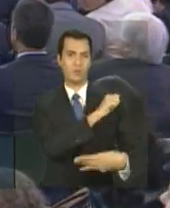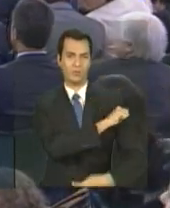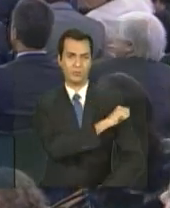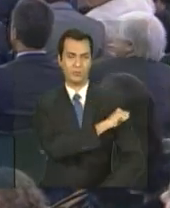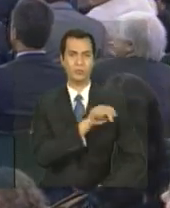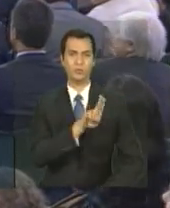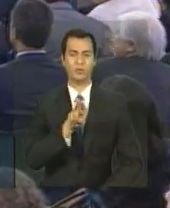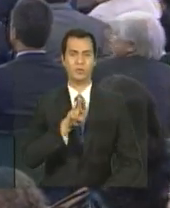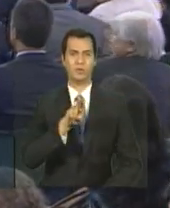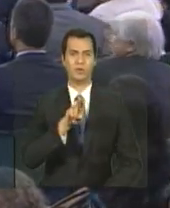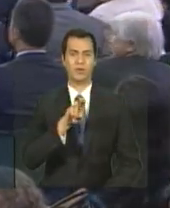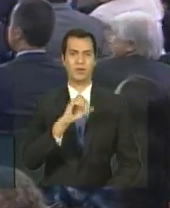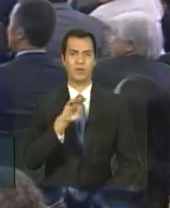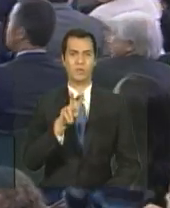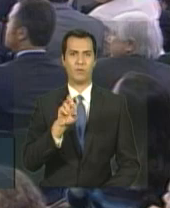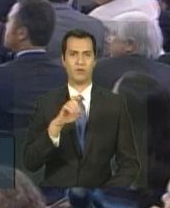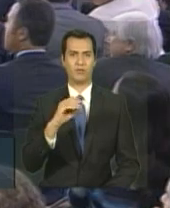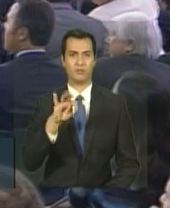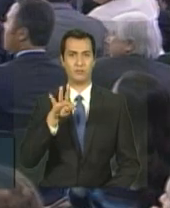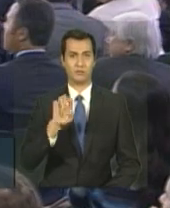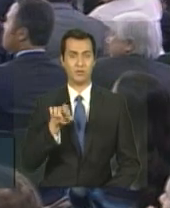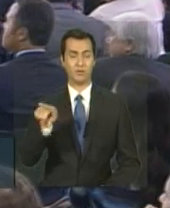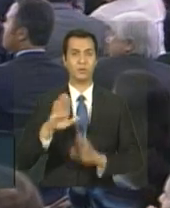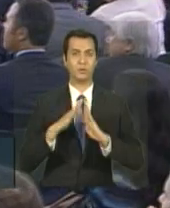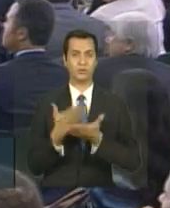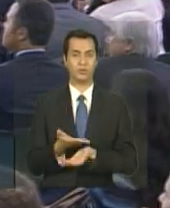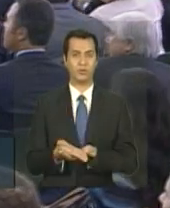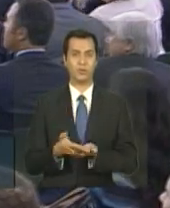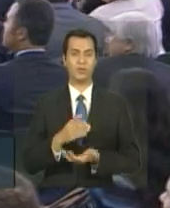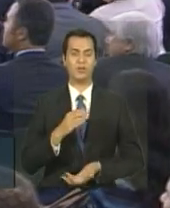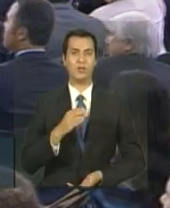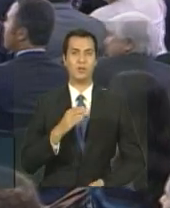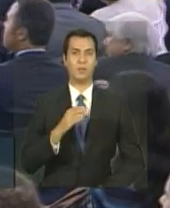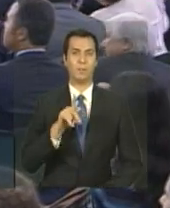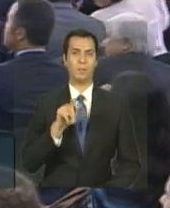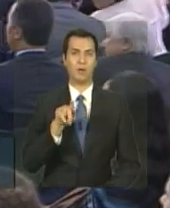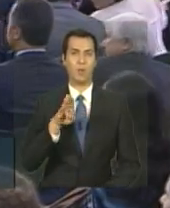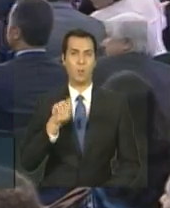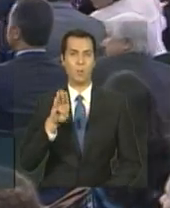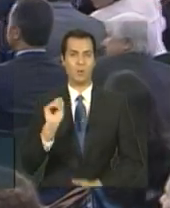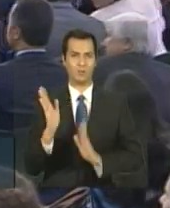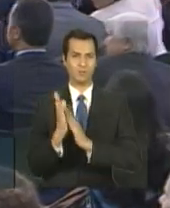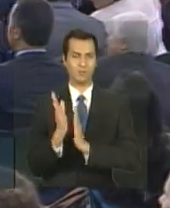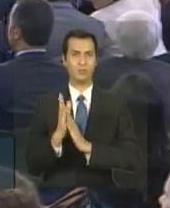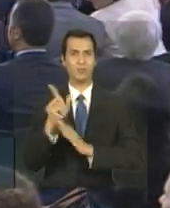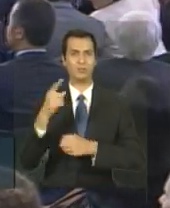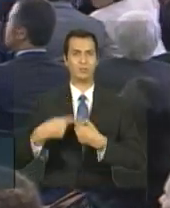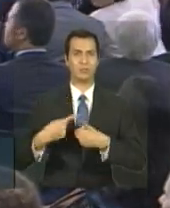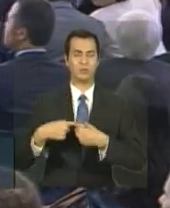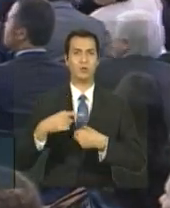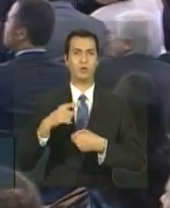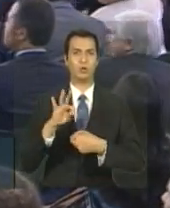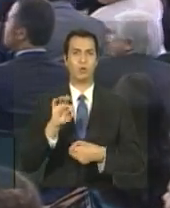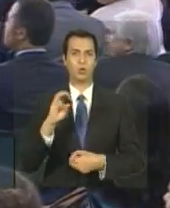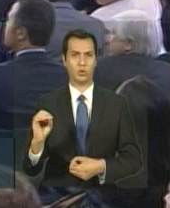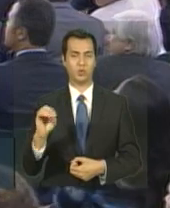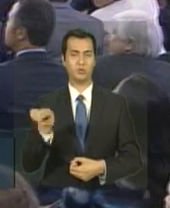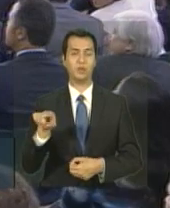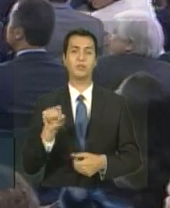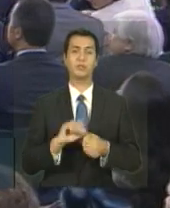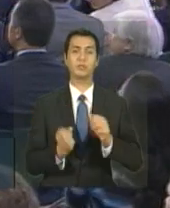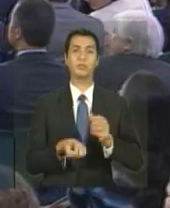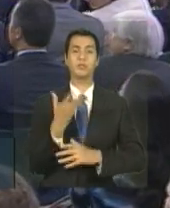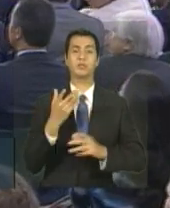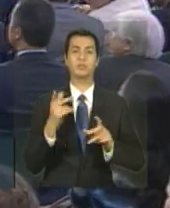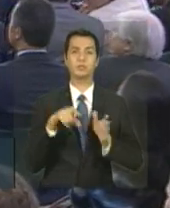Ferroli Cavalcante, do Centro Educacional de Palmas, Tocantins, autora do trabalho Cortina Verde,